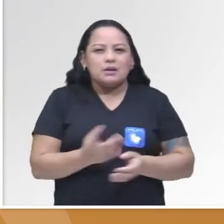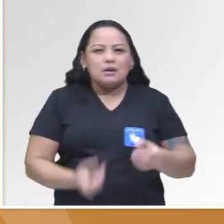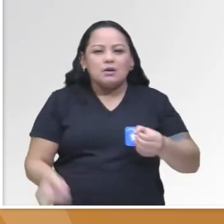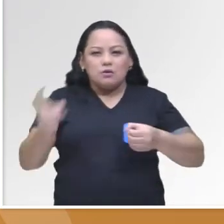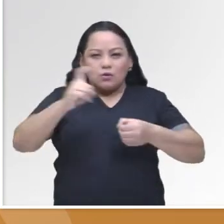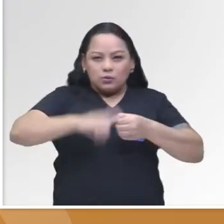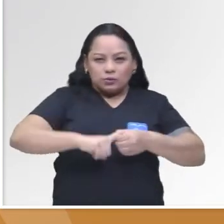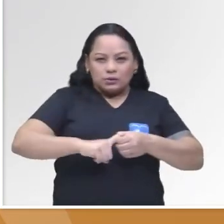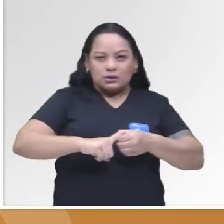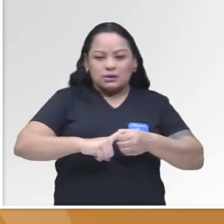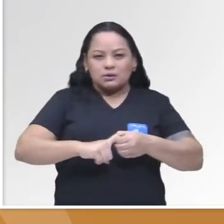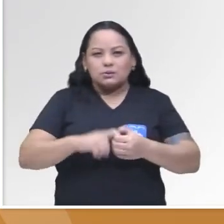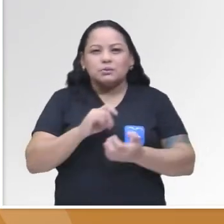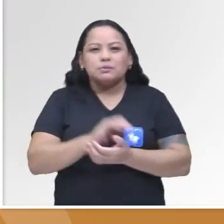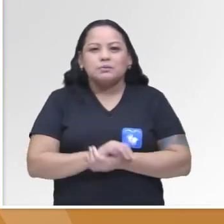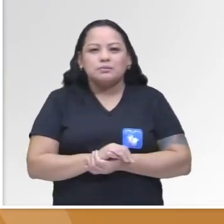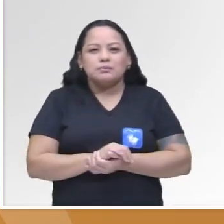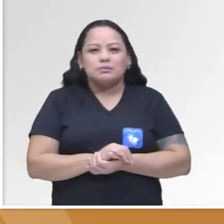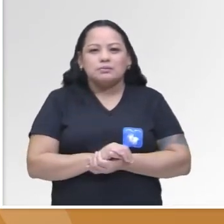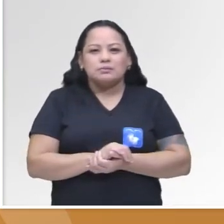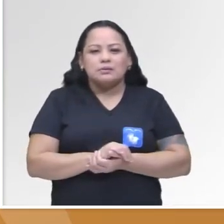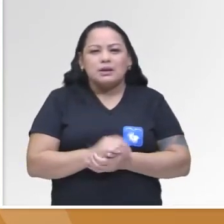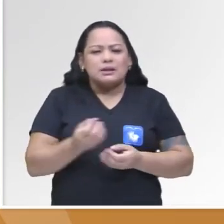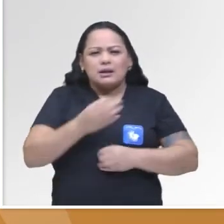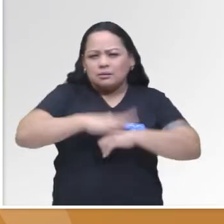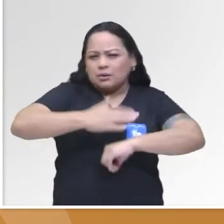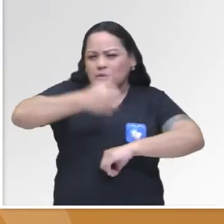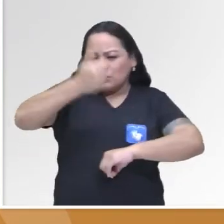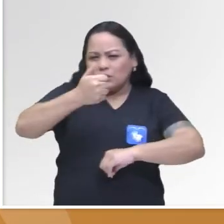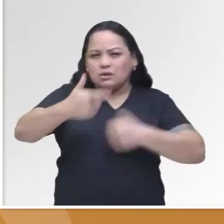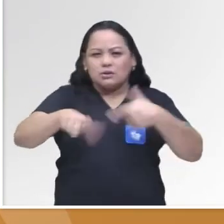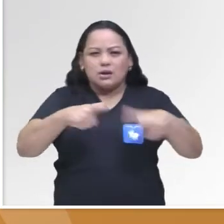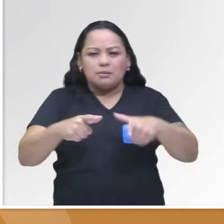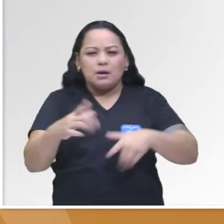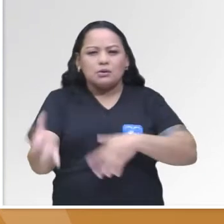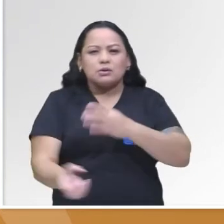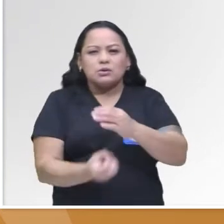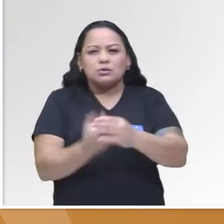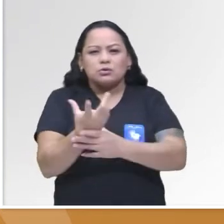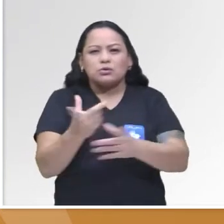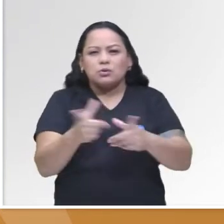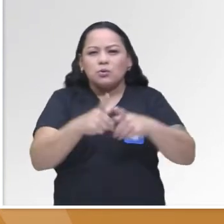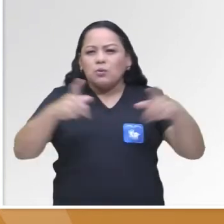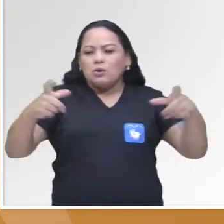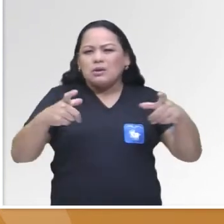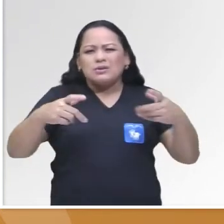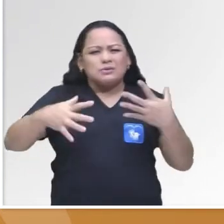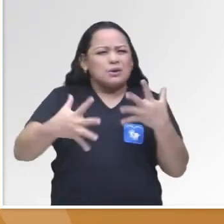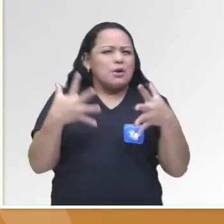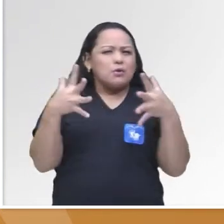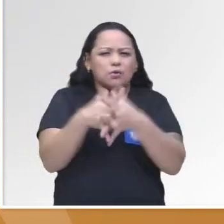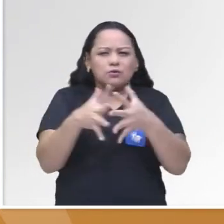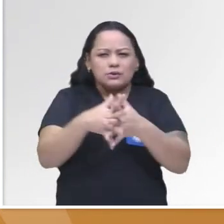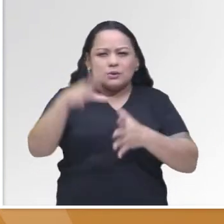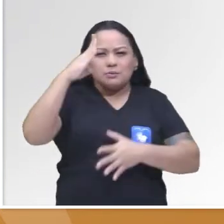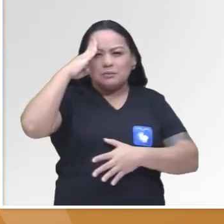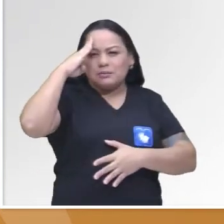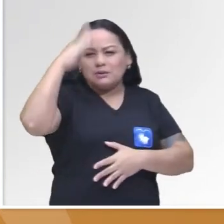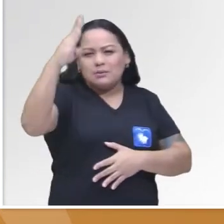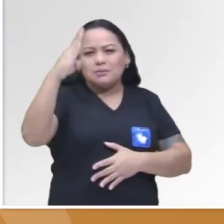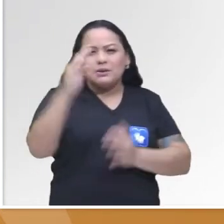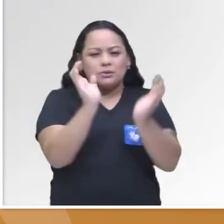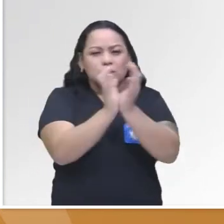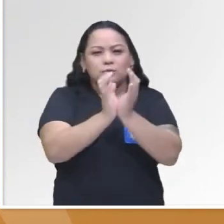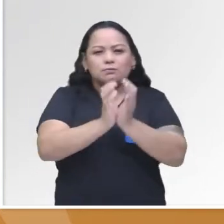àquela questão que nós falamos das interventorias, que vão acabar gerando um grande auê, principalmente entre aquelas elites